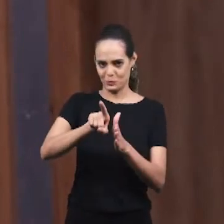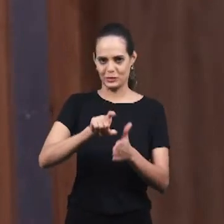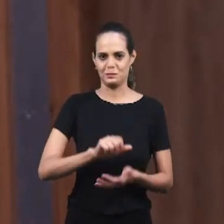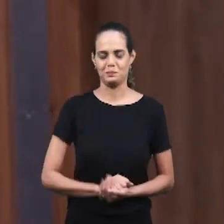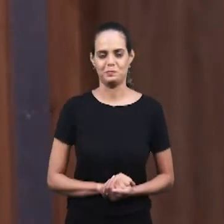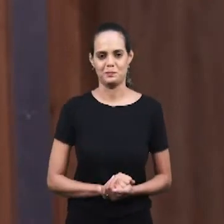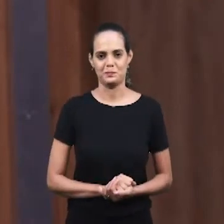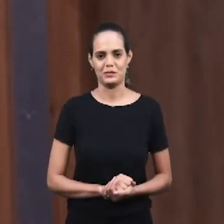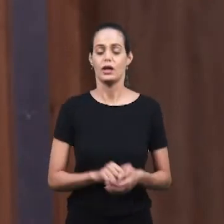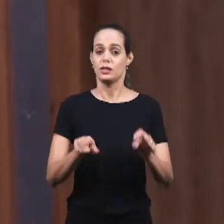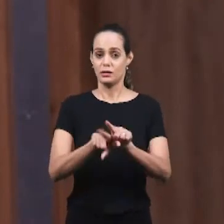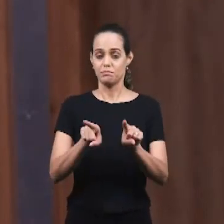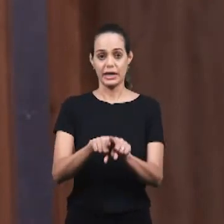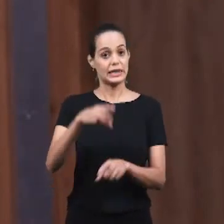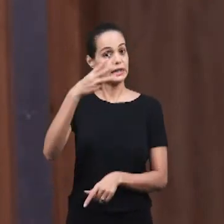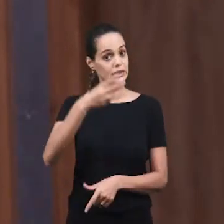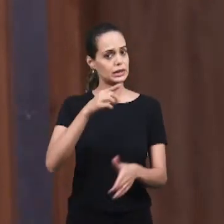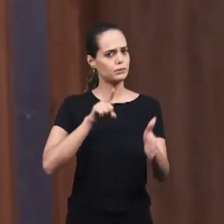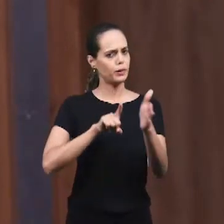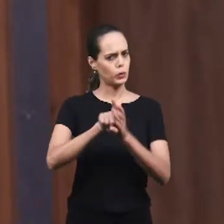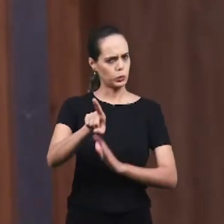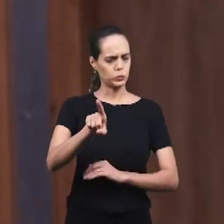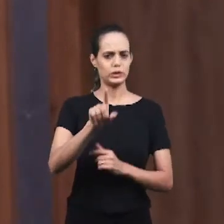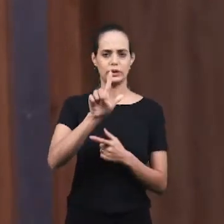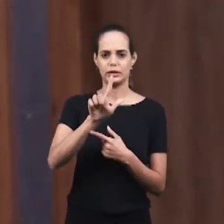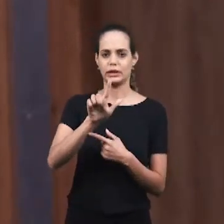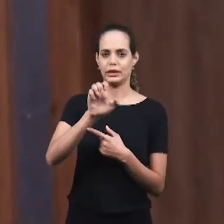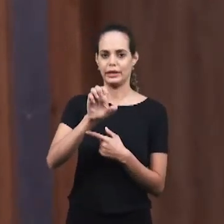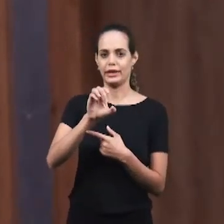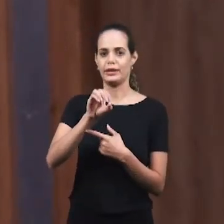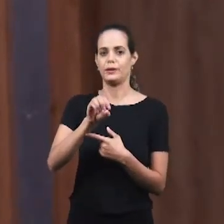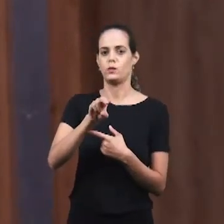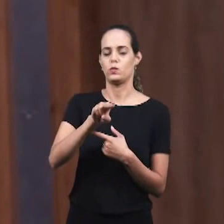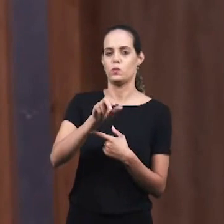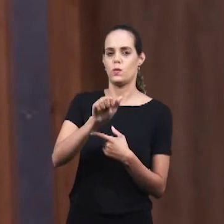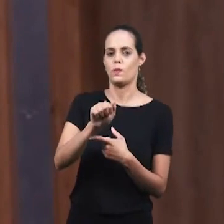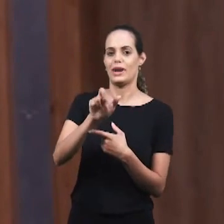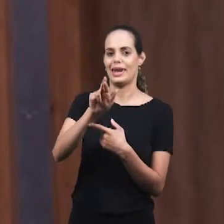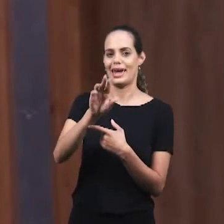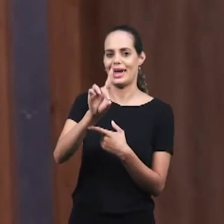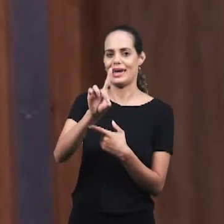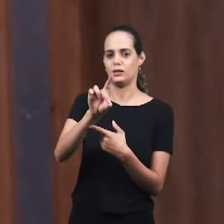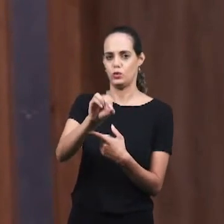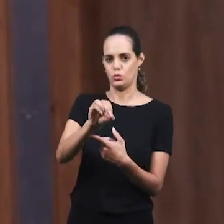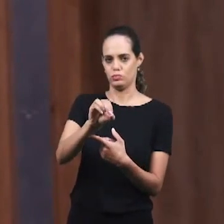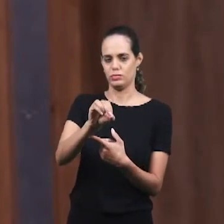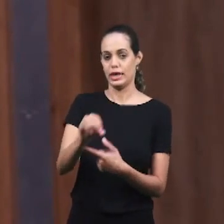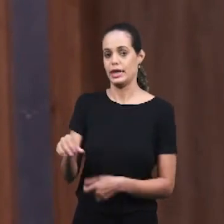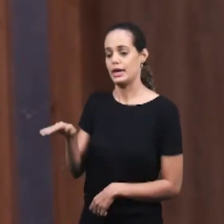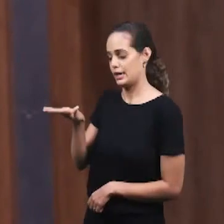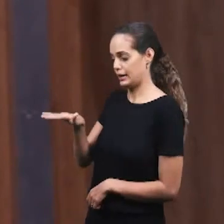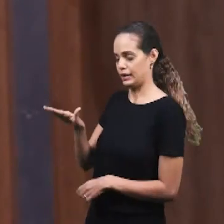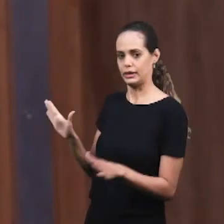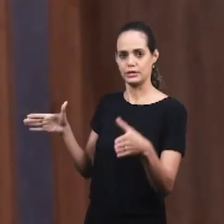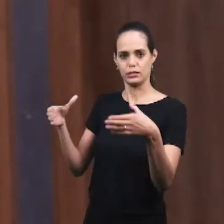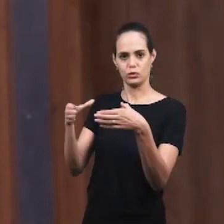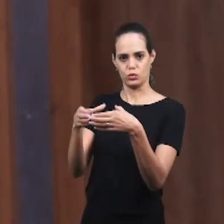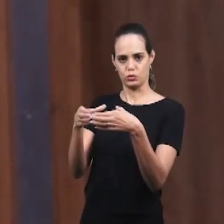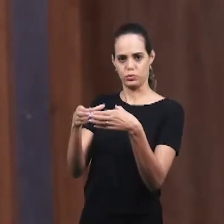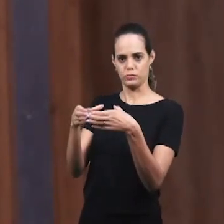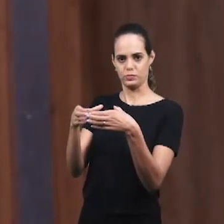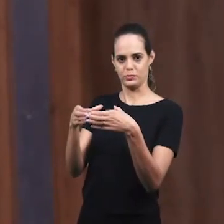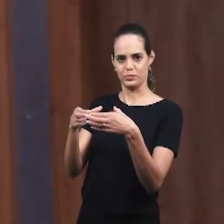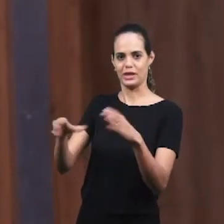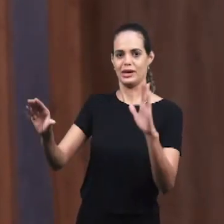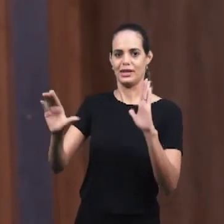segunda pergunta. E tem uma terceira pergunta que vai ser respondida pelo Leonardo. Leonardo é da classe de intermediários da igreja